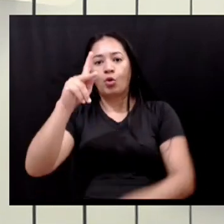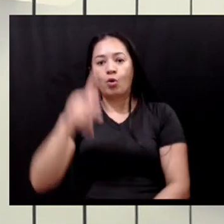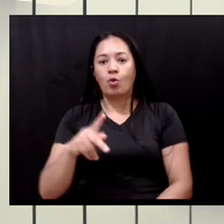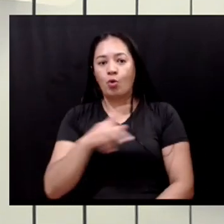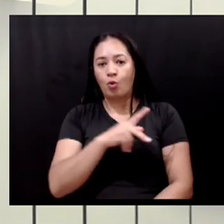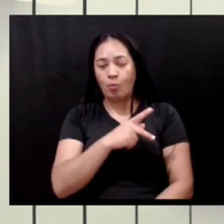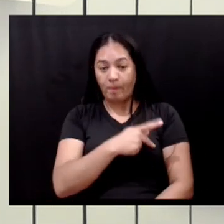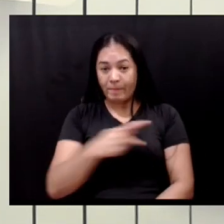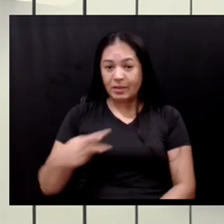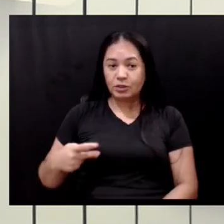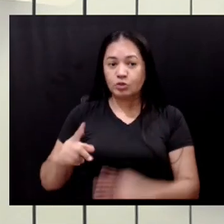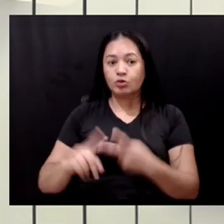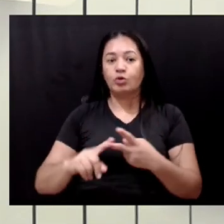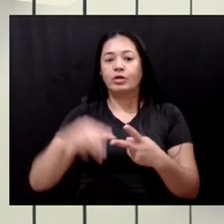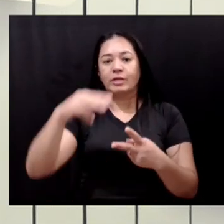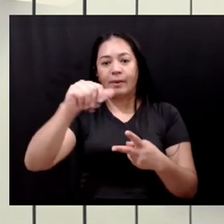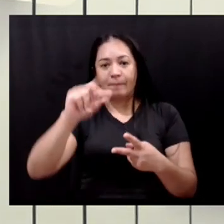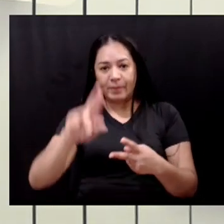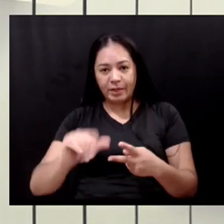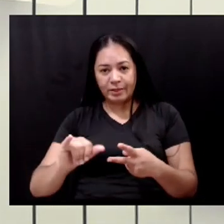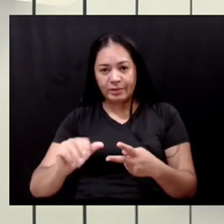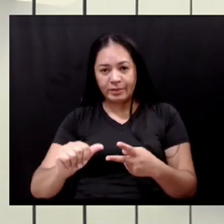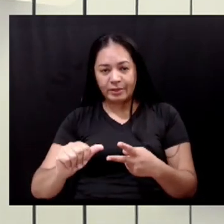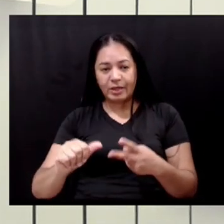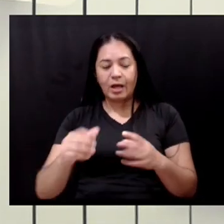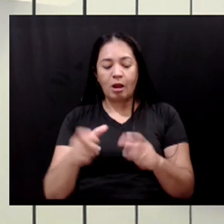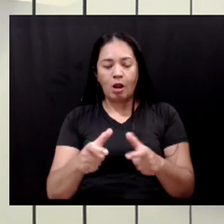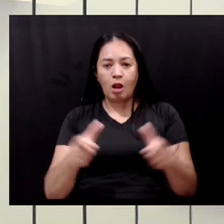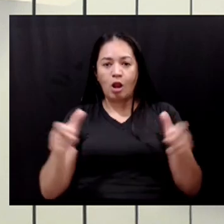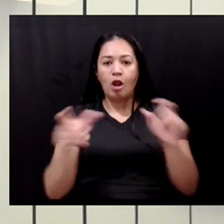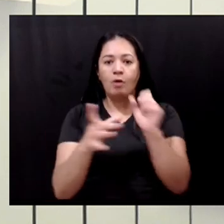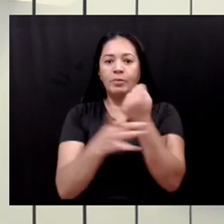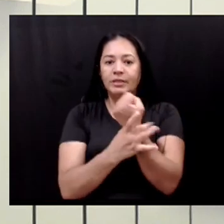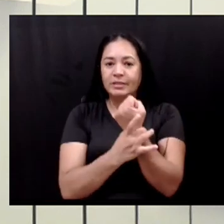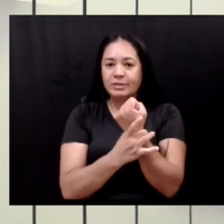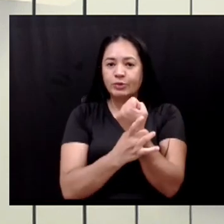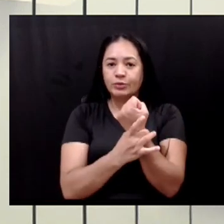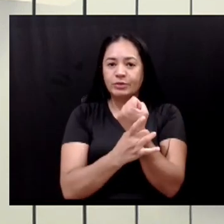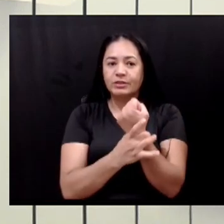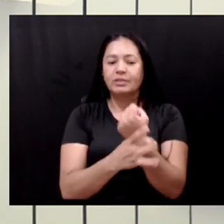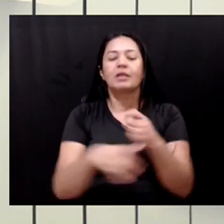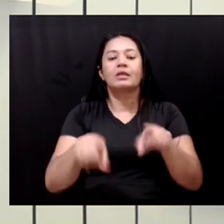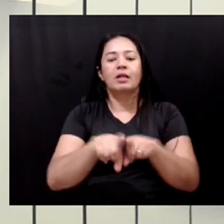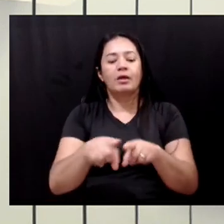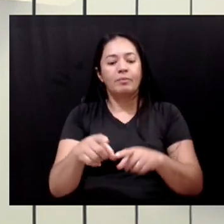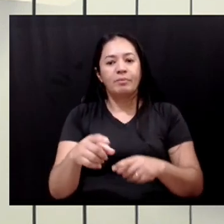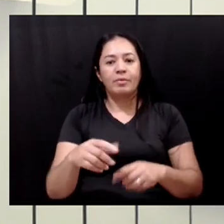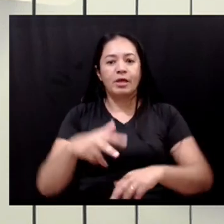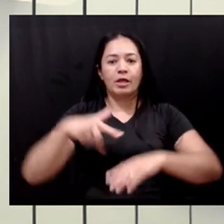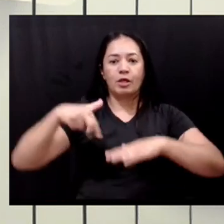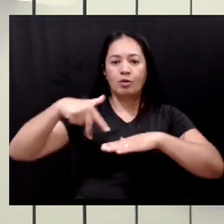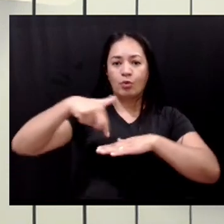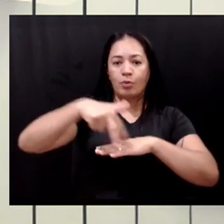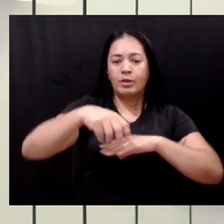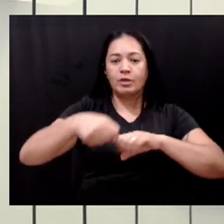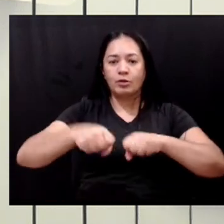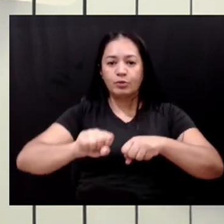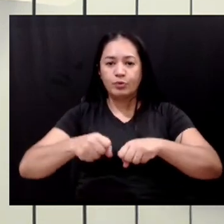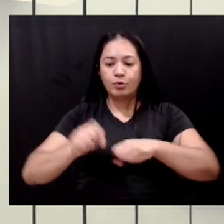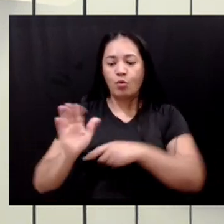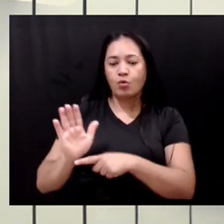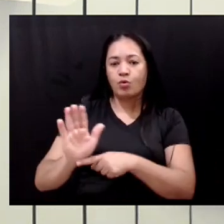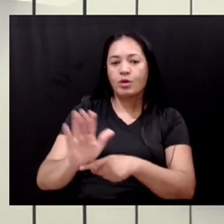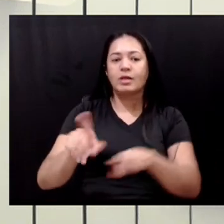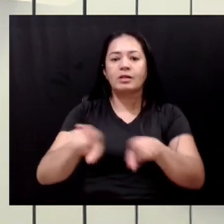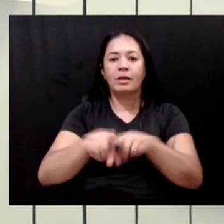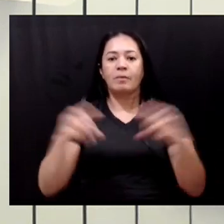como objetivo aumentar a segurança viária, beneficiando pedestres, motociclistas e também motoristas que transitam